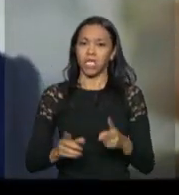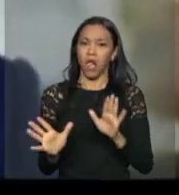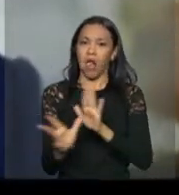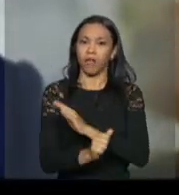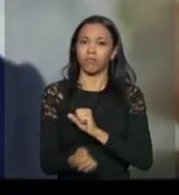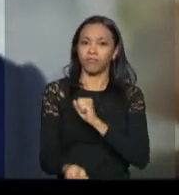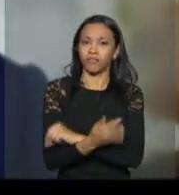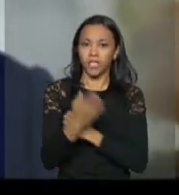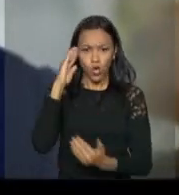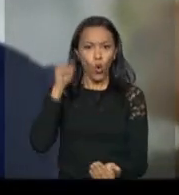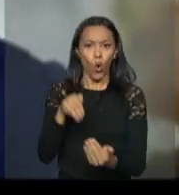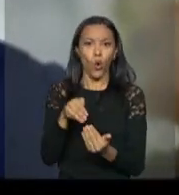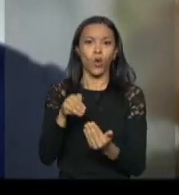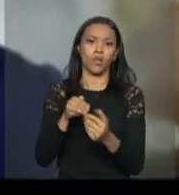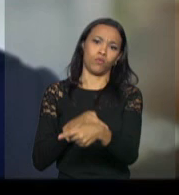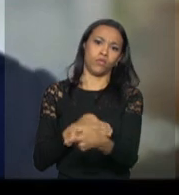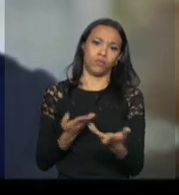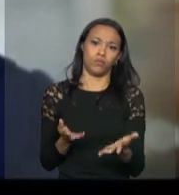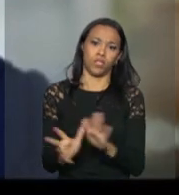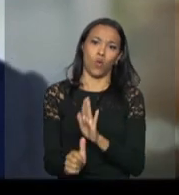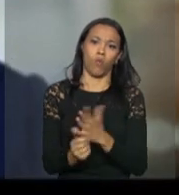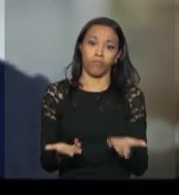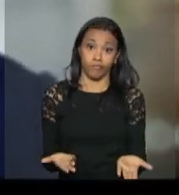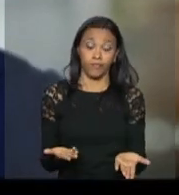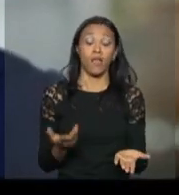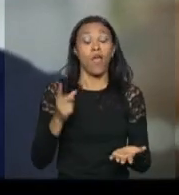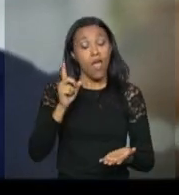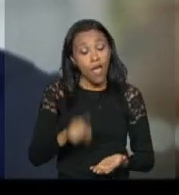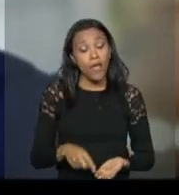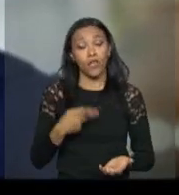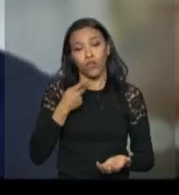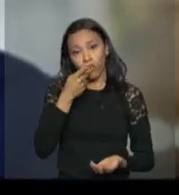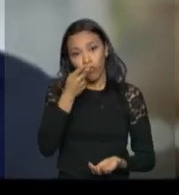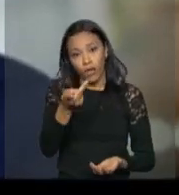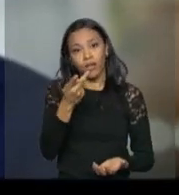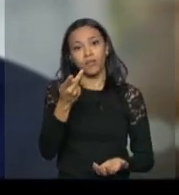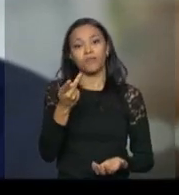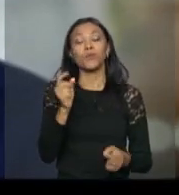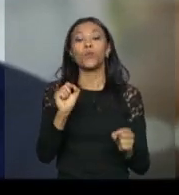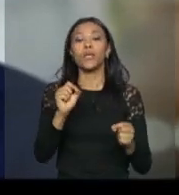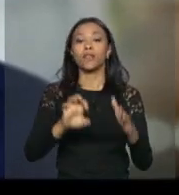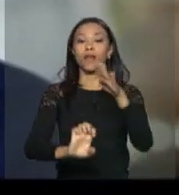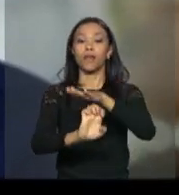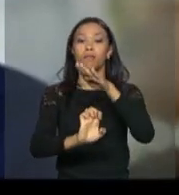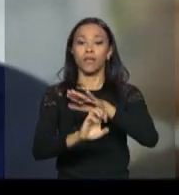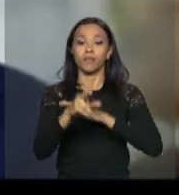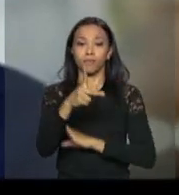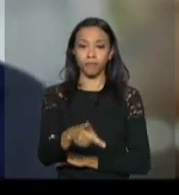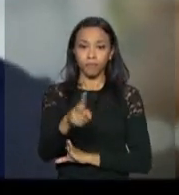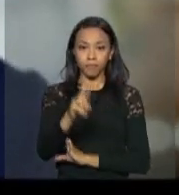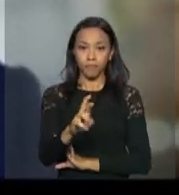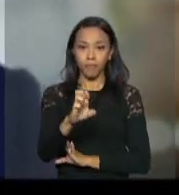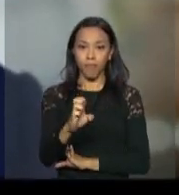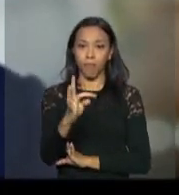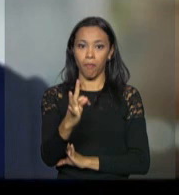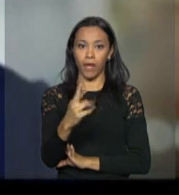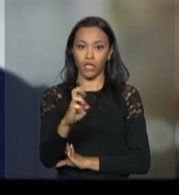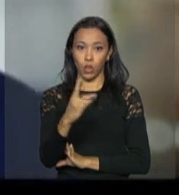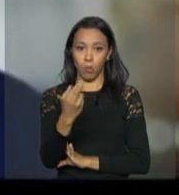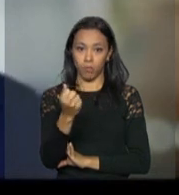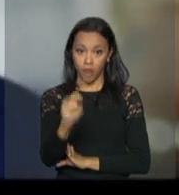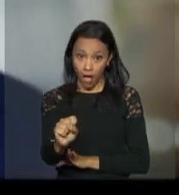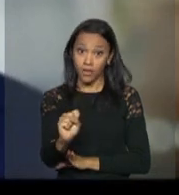ou a conivência. É com essa franqueza que quero falar da Petrobras. A Petrobras é a